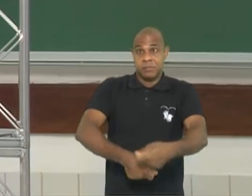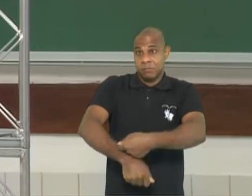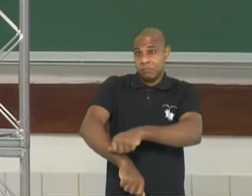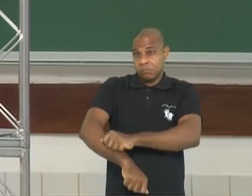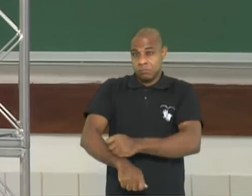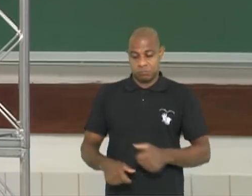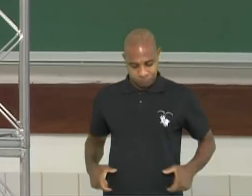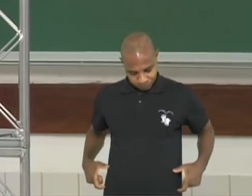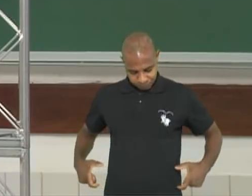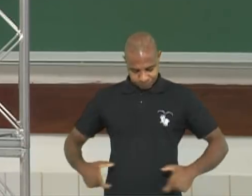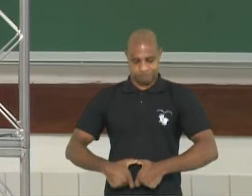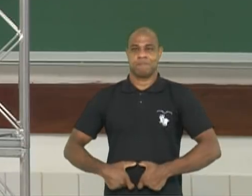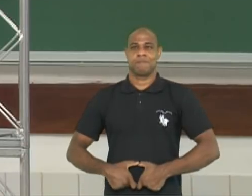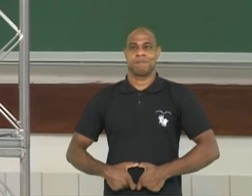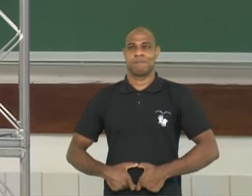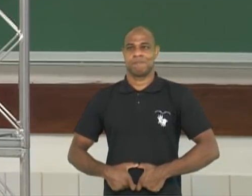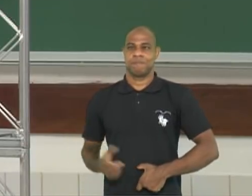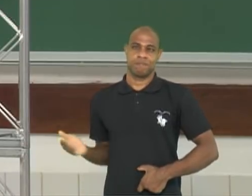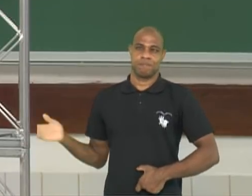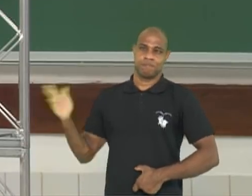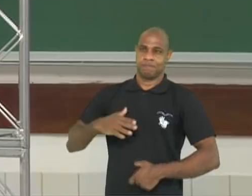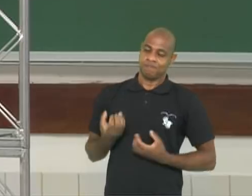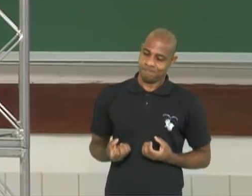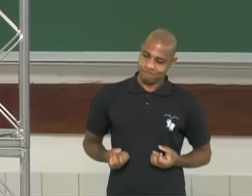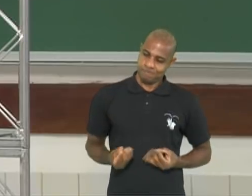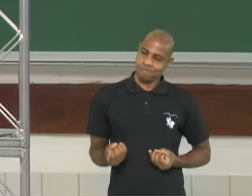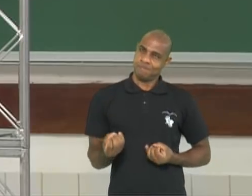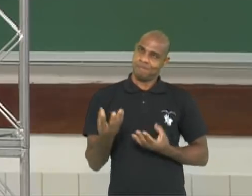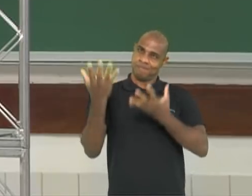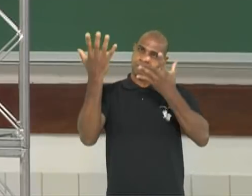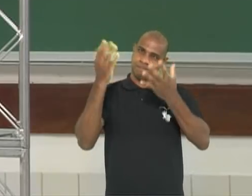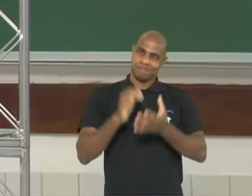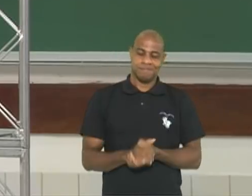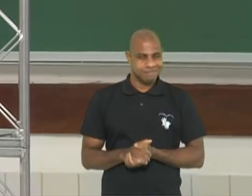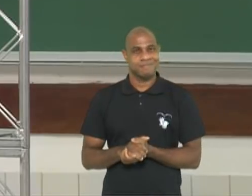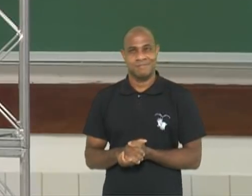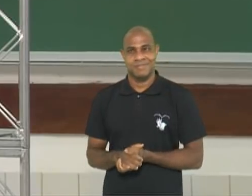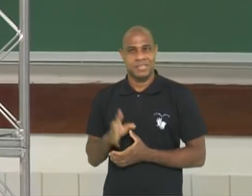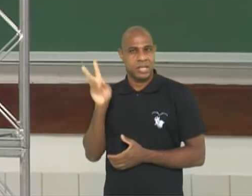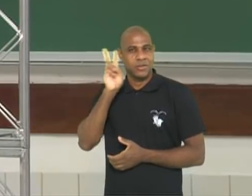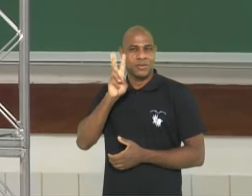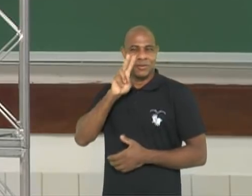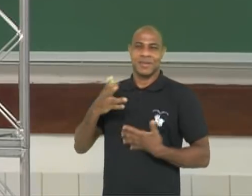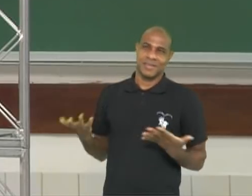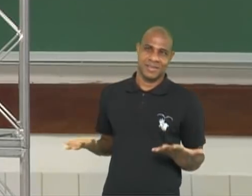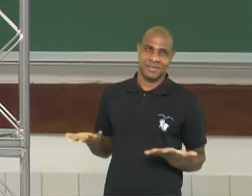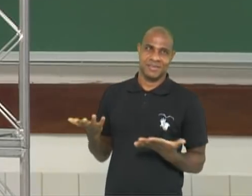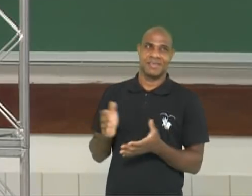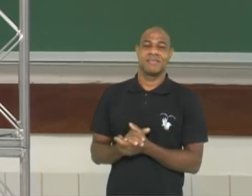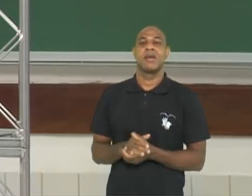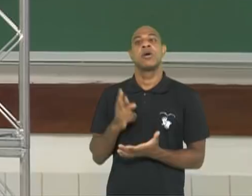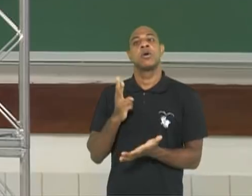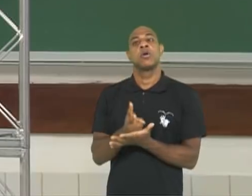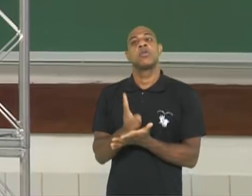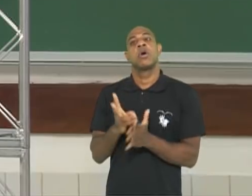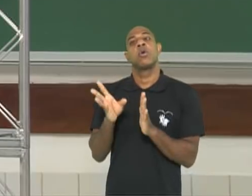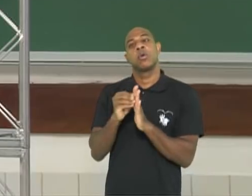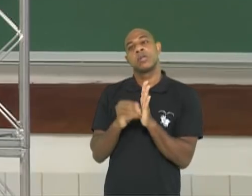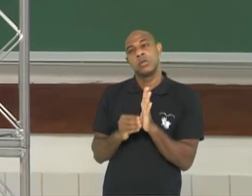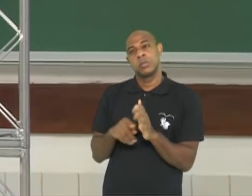as mangas, aperte o cinto, segure-se na poltrona, embarque nessa aventura de história, vamos juntos continuarmos esse conteúdo aí